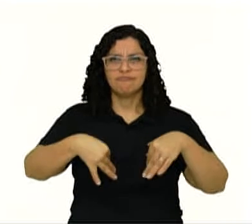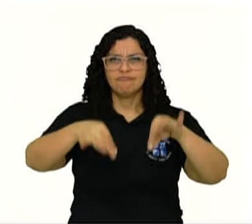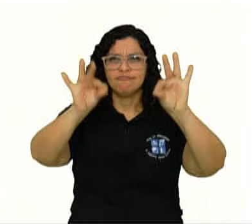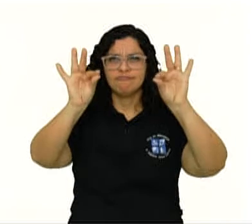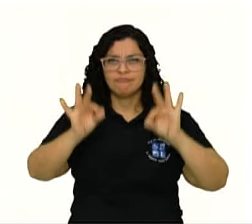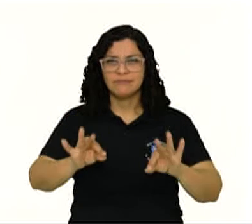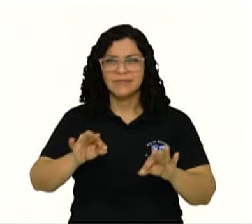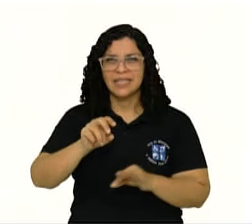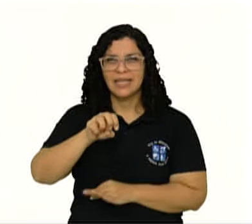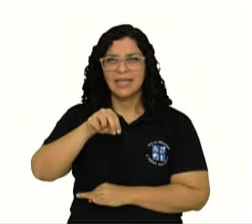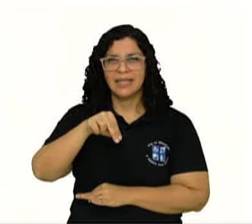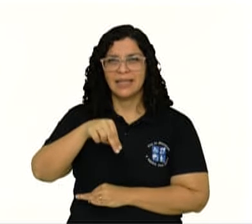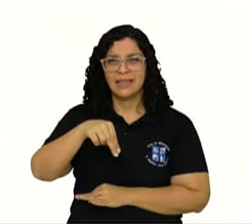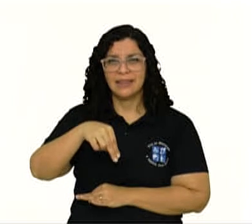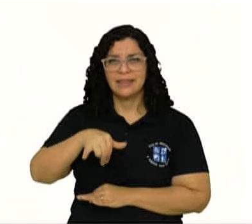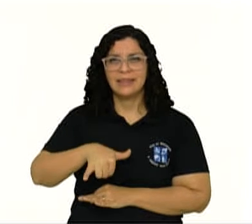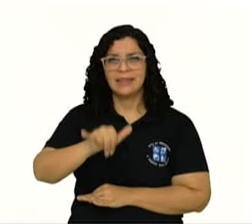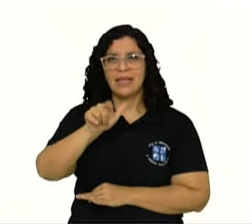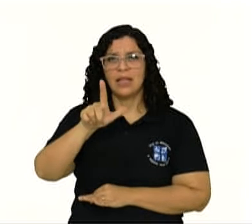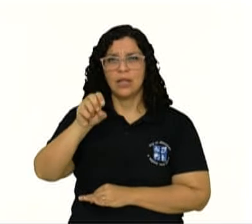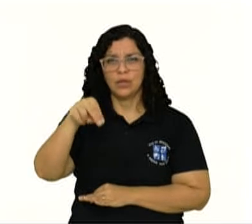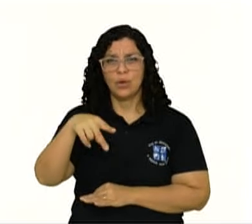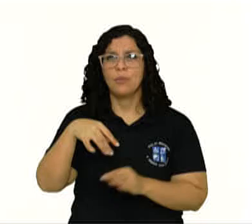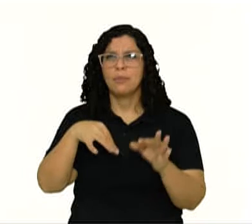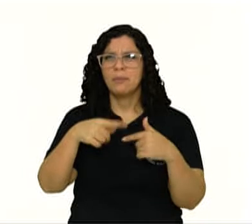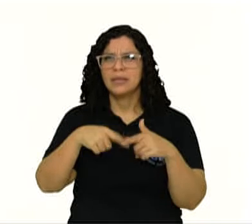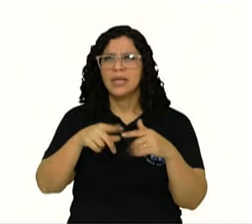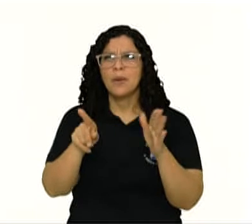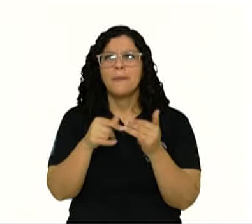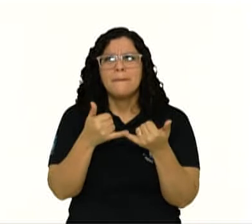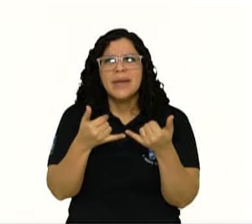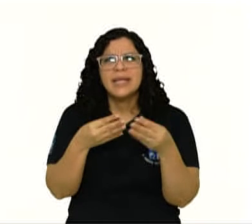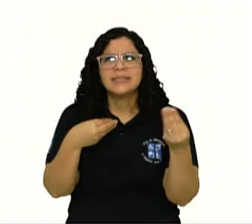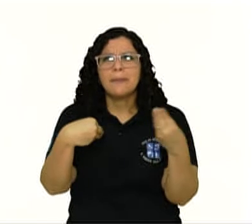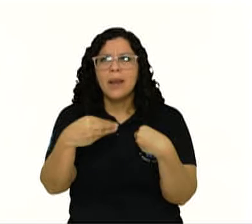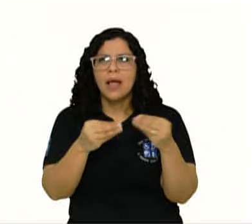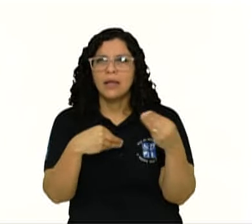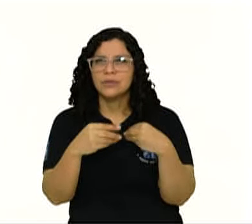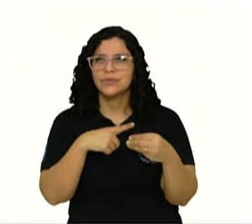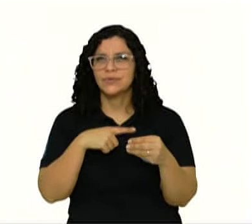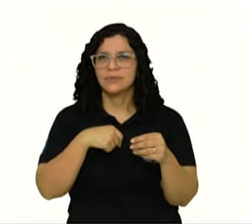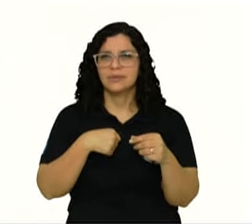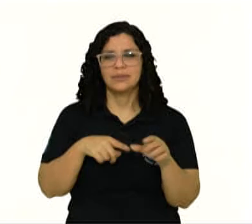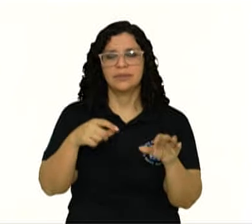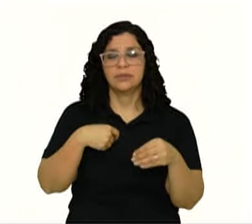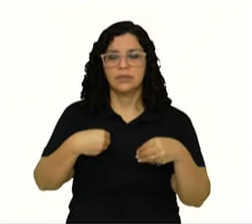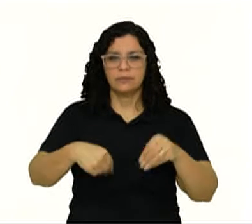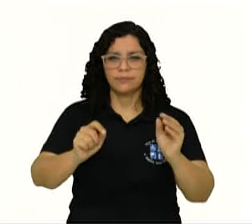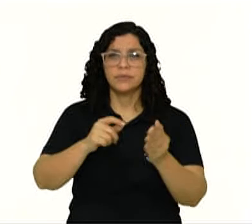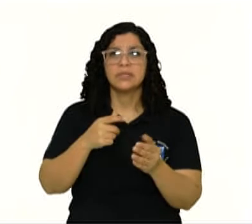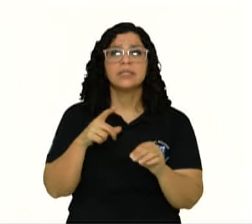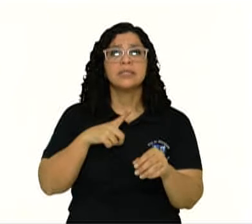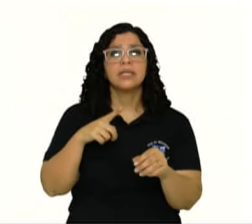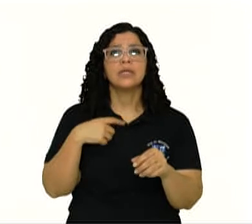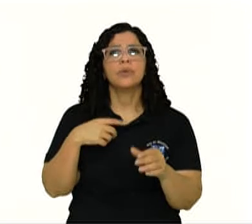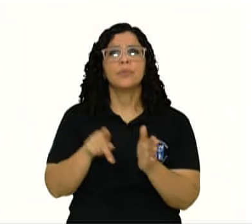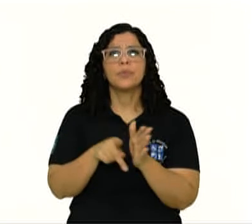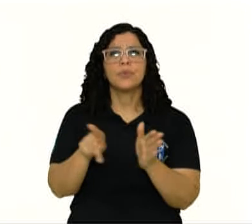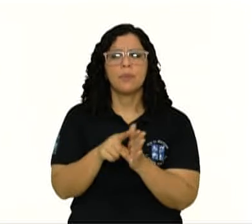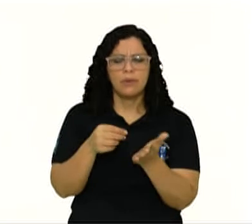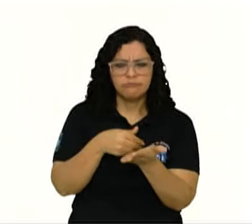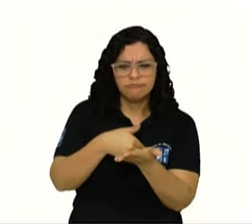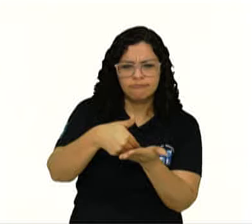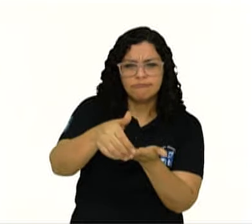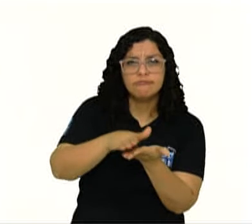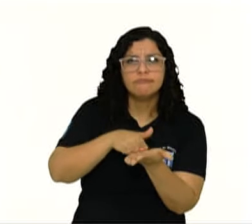tá? Também nylon também é um material sintético, né? Uma espécie de plástico, que recebe um tratamento com uma fina